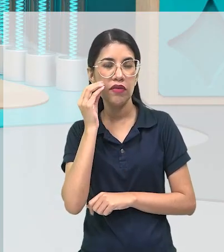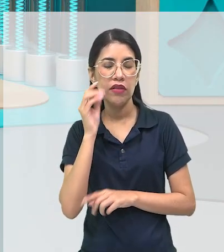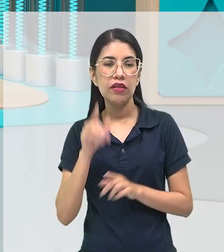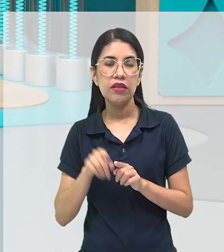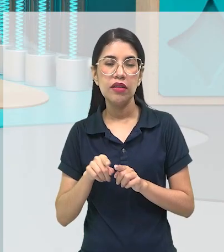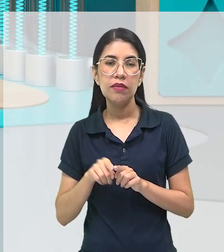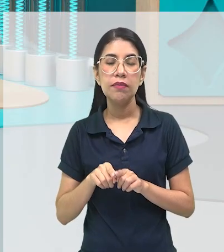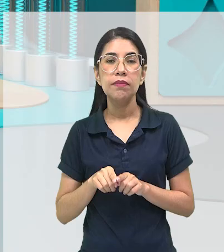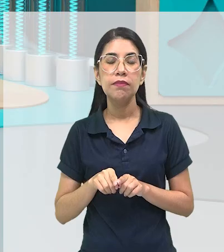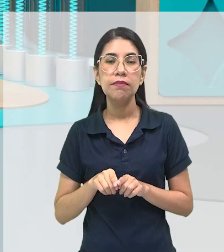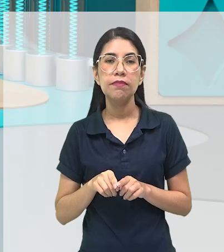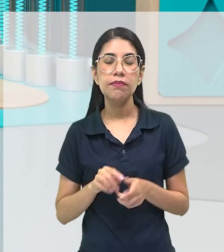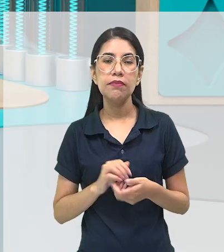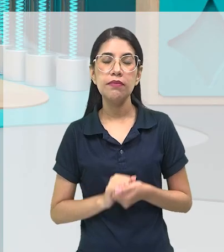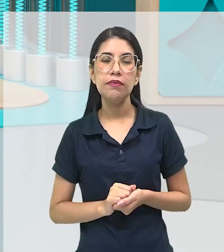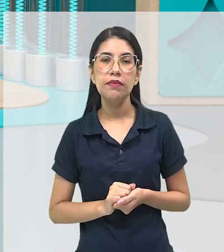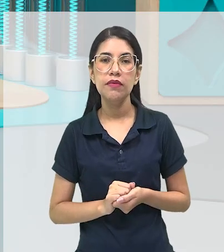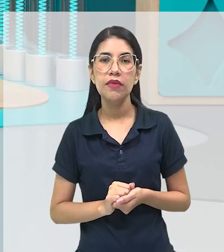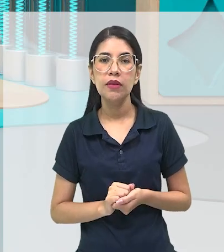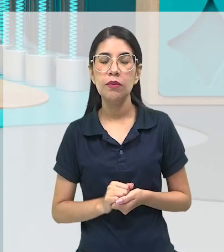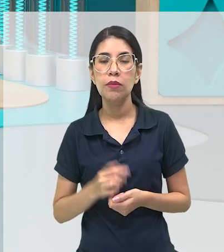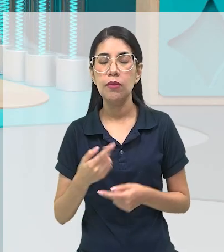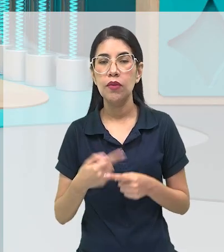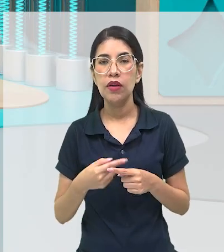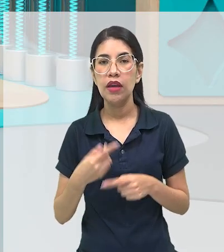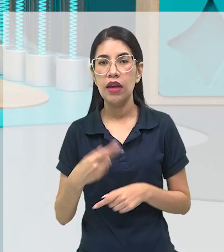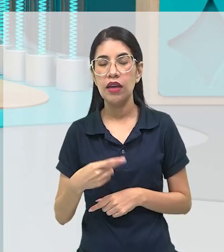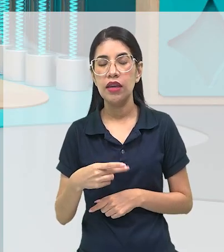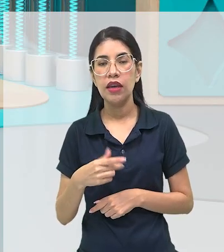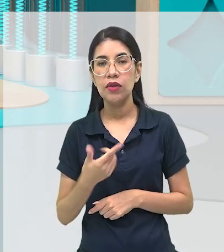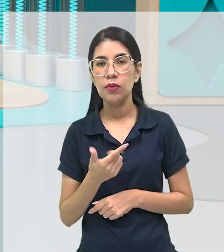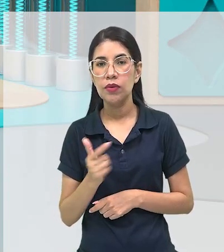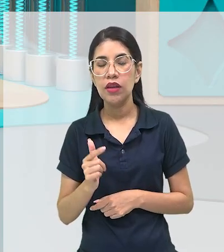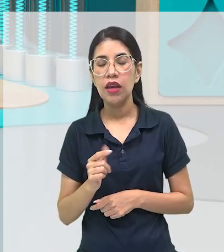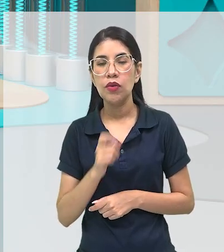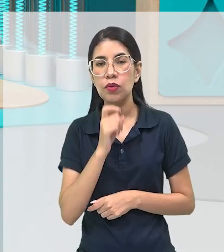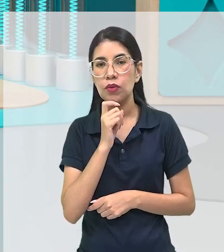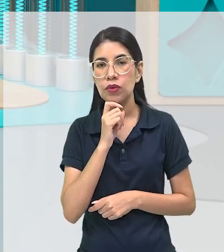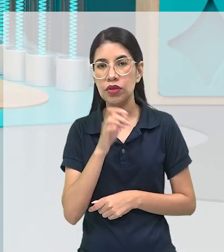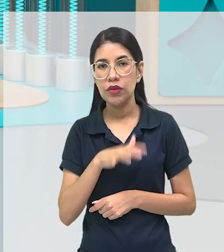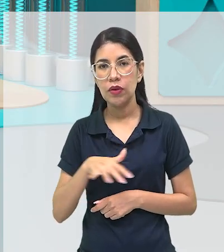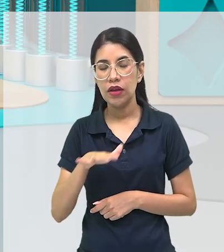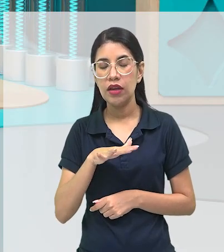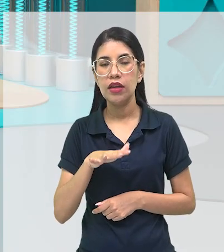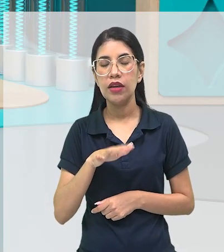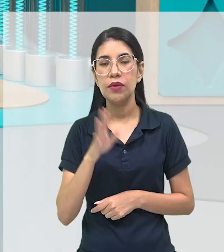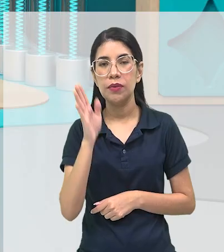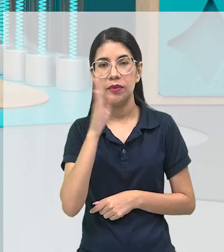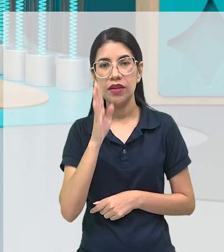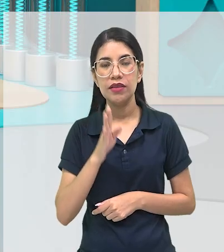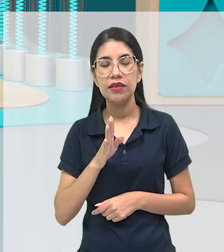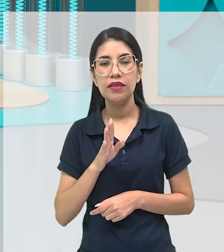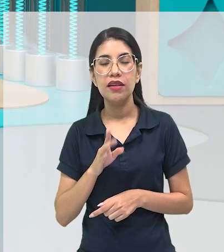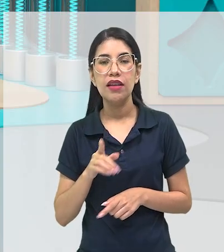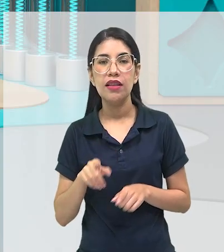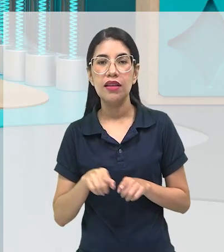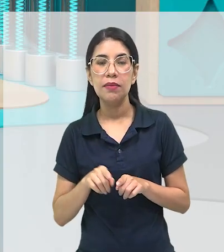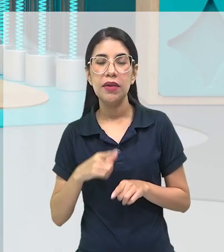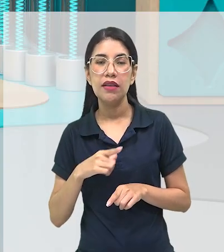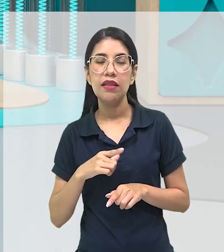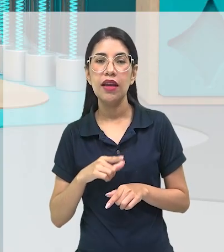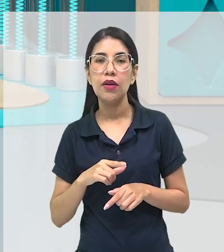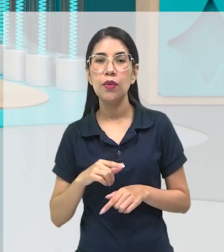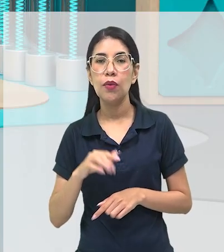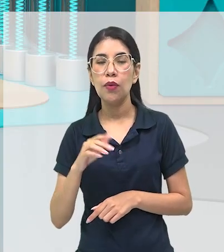Basicamente filmes, uma vez que a gente quase não tem esse contexto, né, gelado aqui no Brasil. A gente vai ter o hóquei sobre